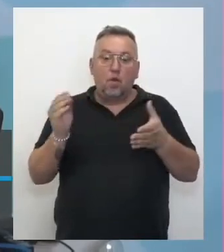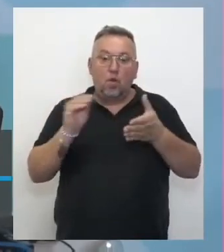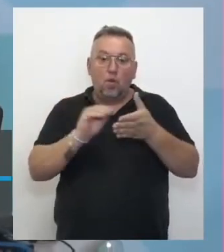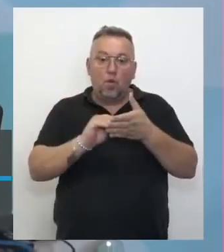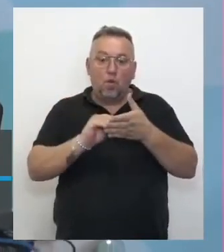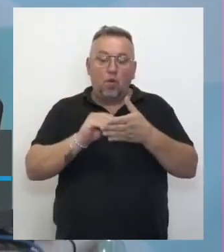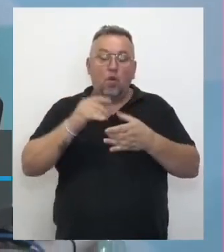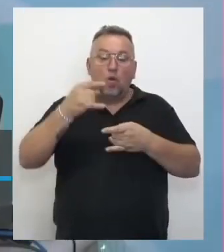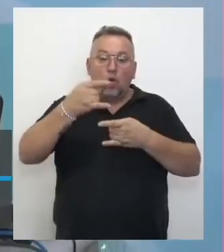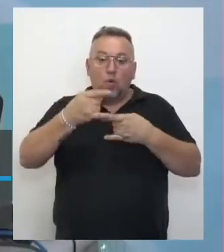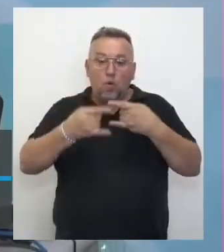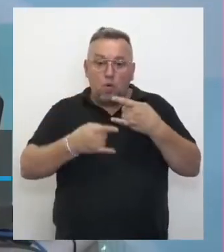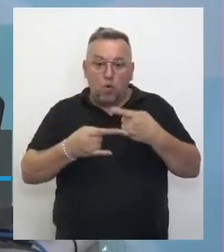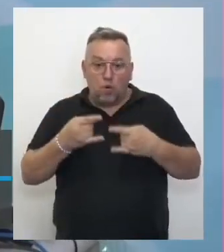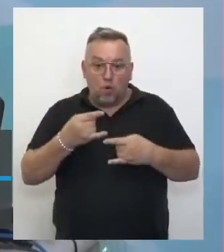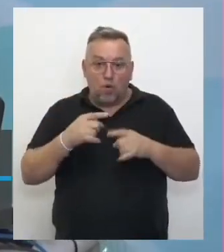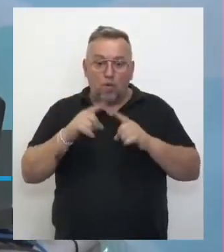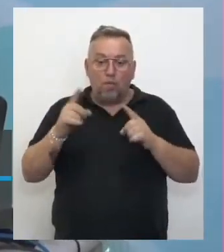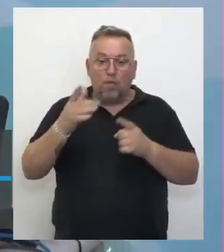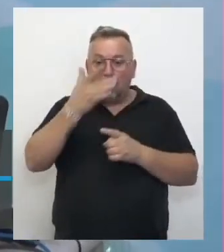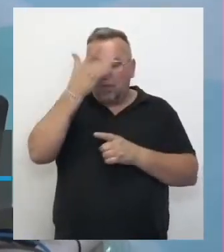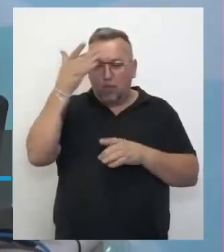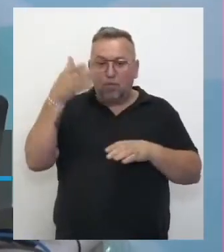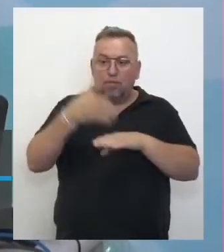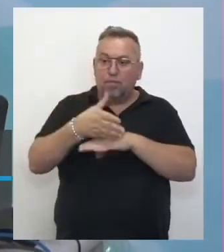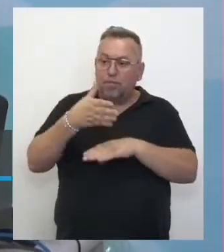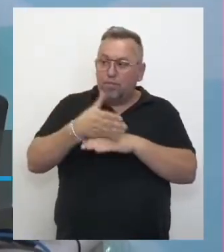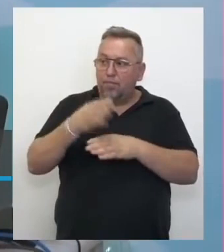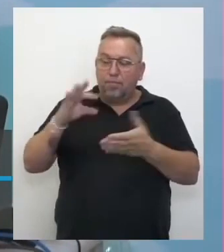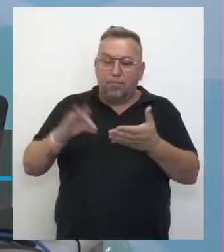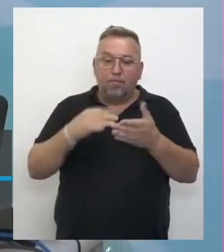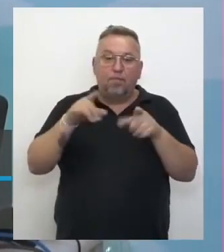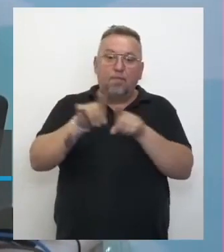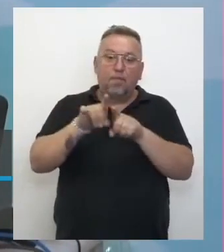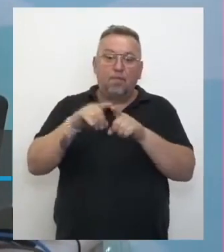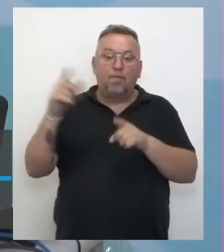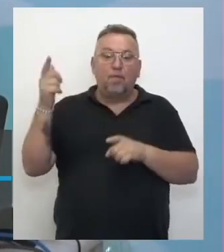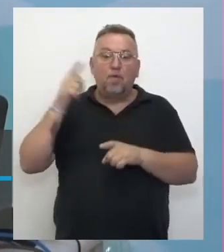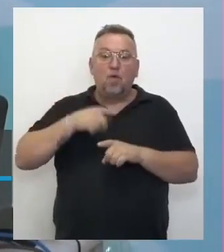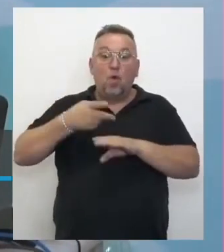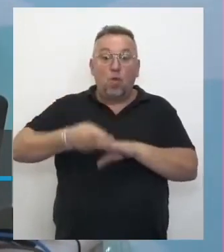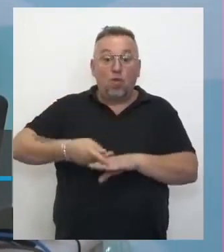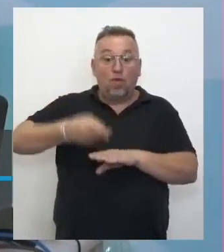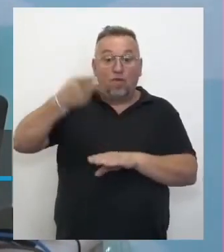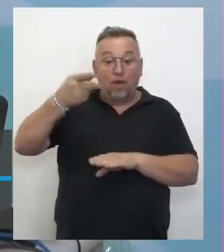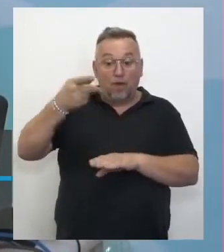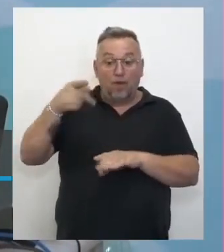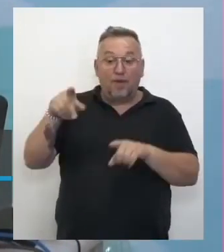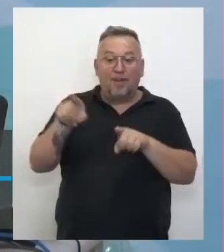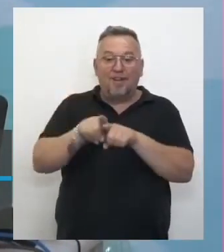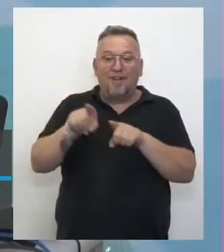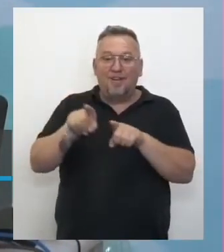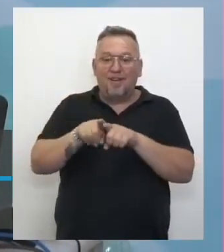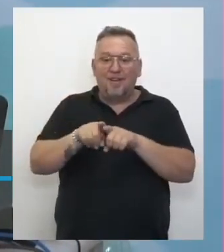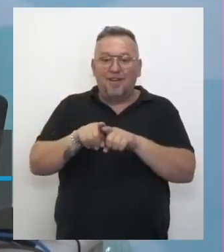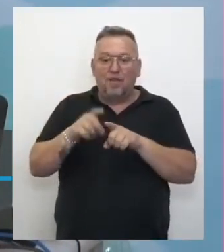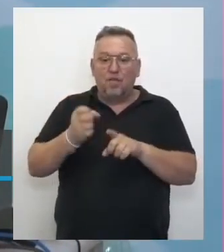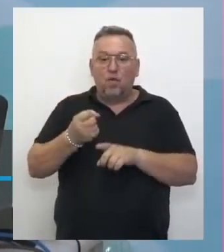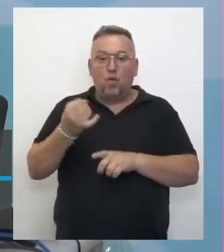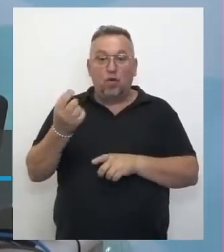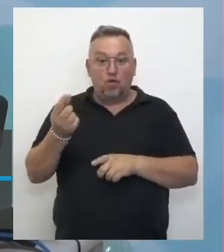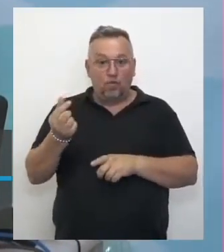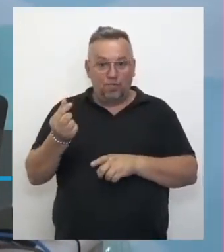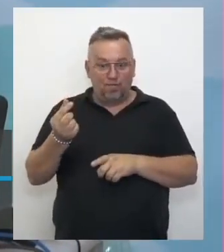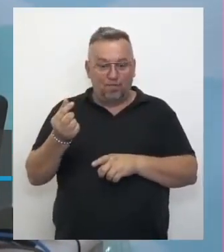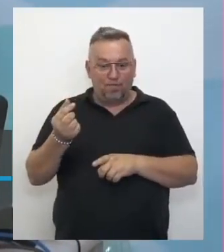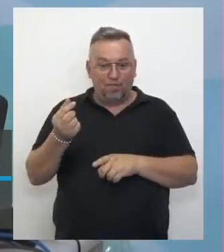em quadrinhos, mas é um prêmio, a pessoa participa, os escritores, e eles ganham assim um troféu e também uma quantia, um valor em